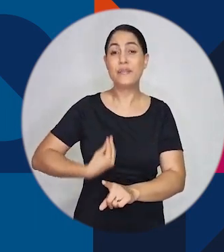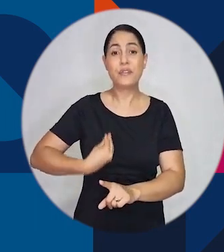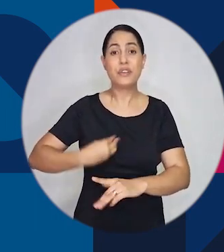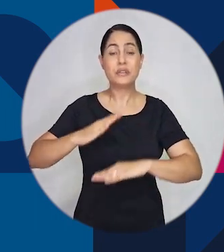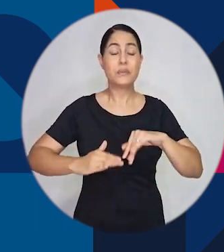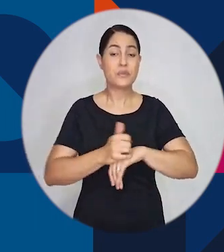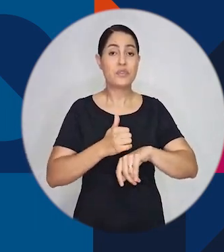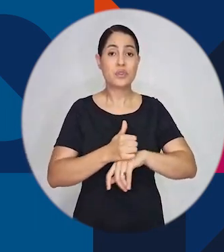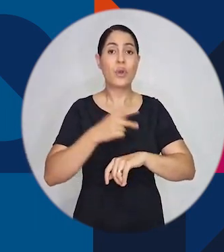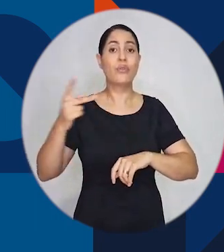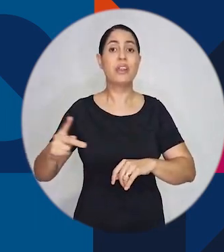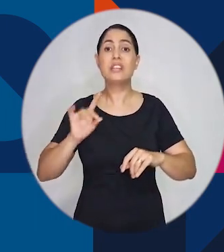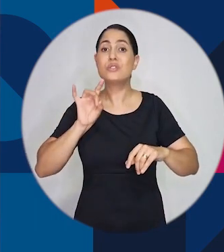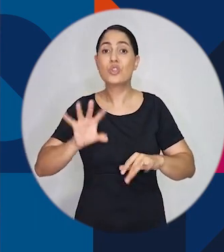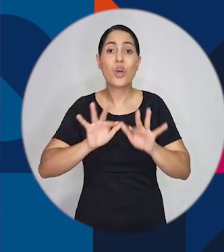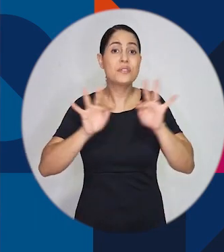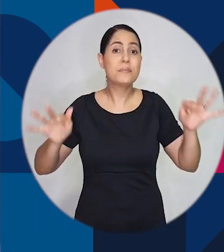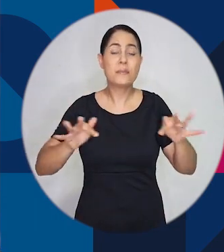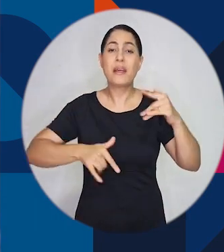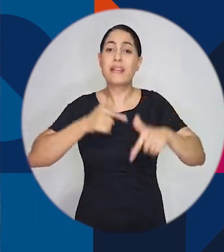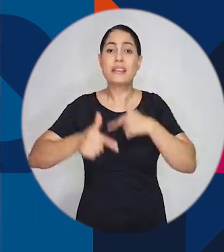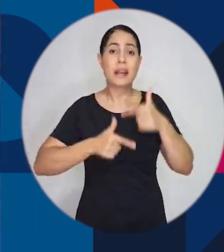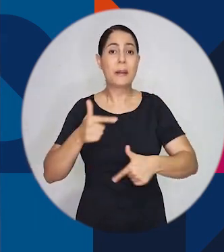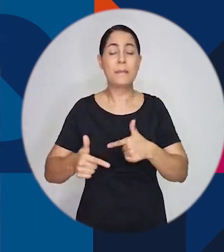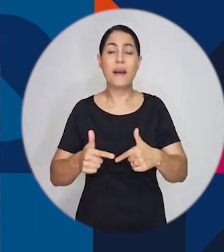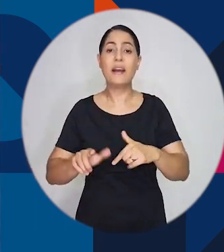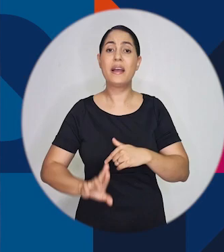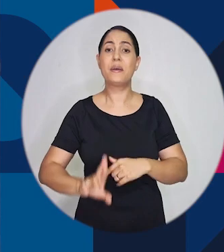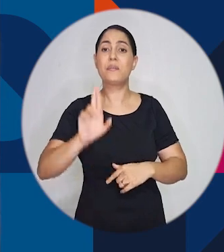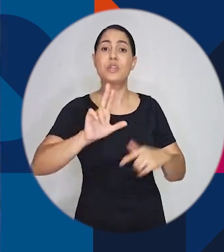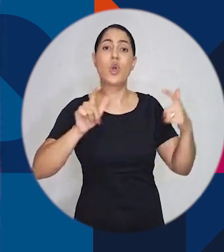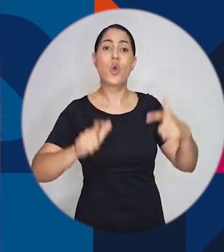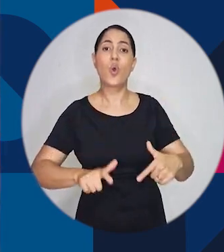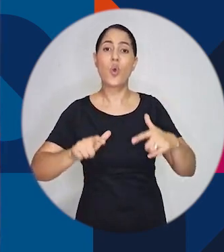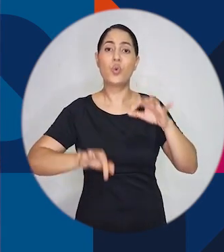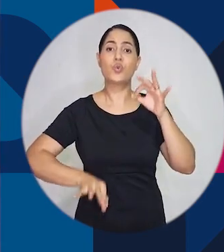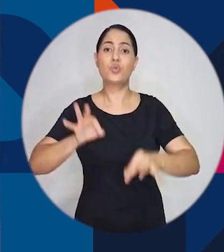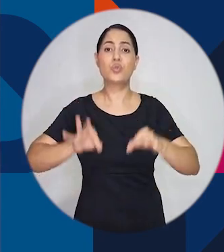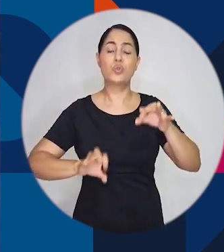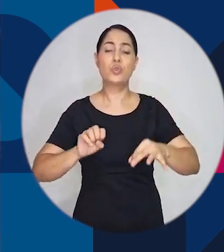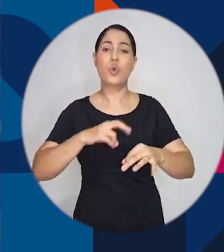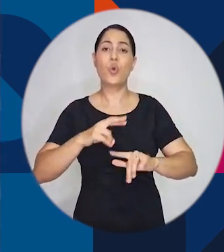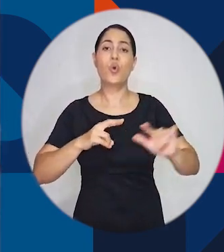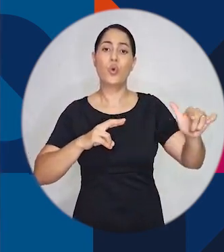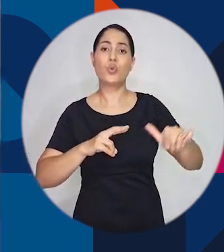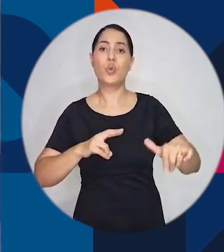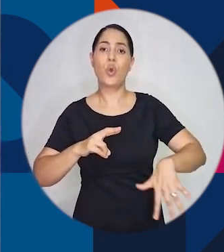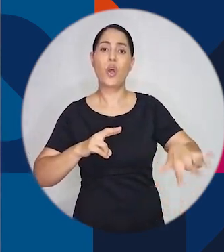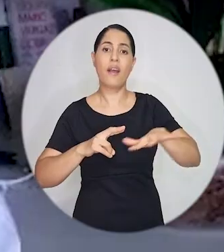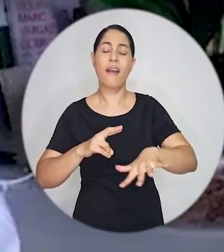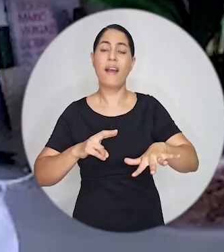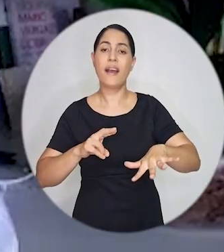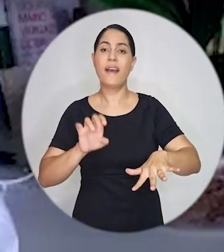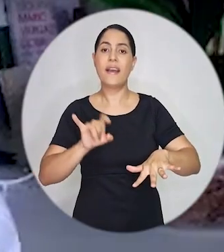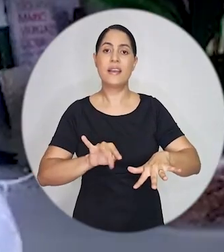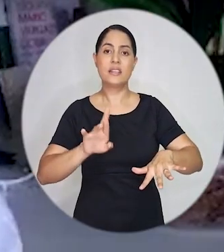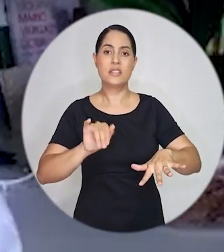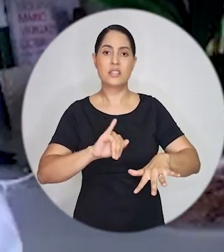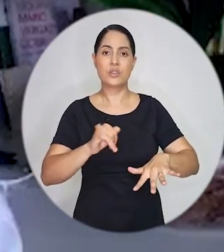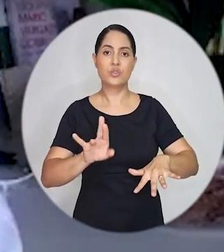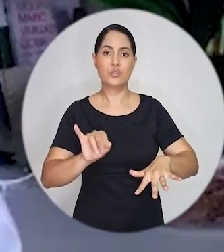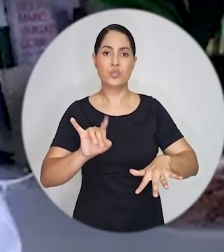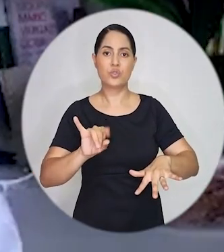seu mistério principal de sobrevivência, que é trabalhar e representando o cidadão, seja em juízo ou extrajudicial. Então, a